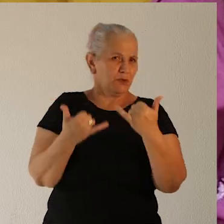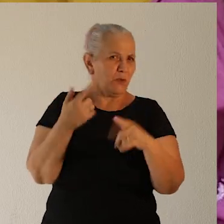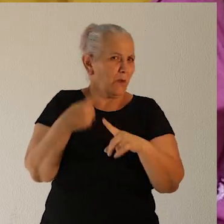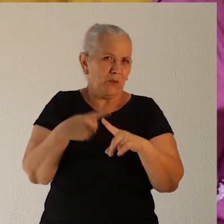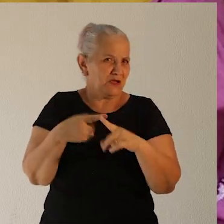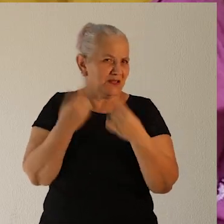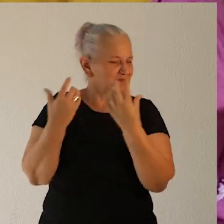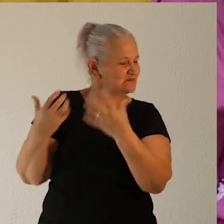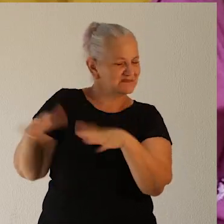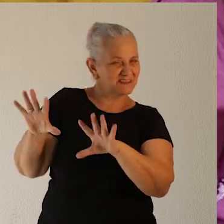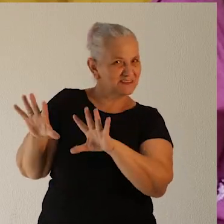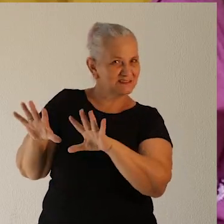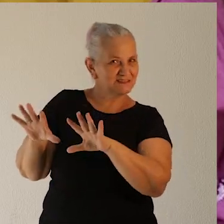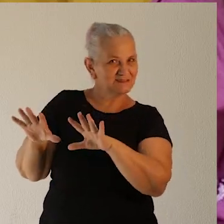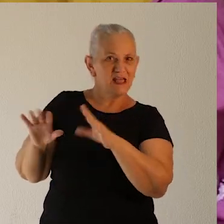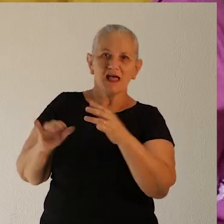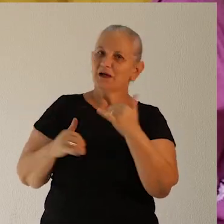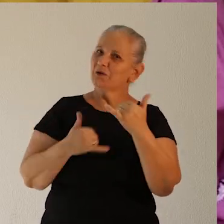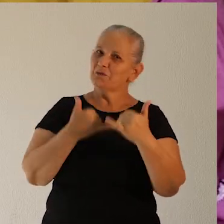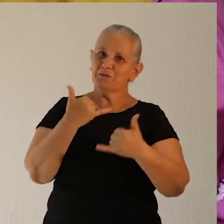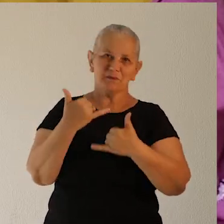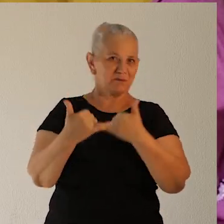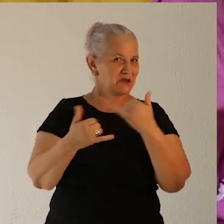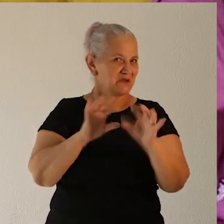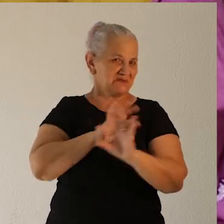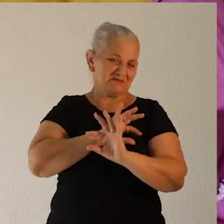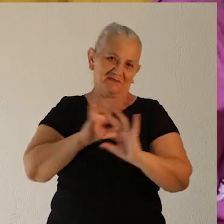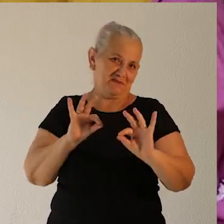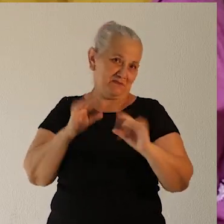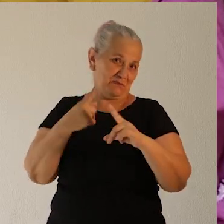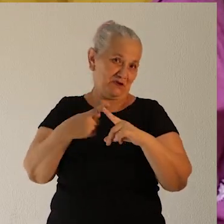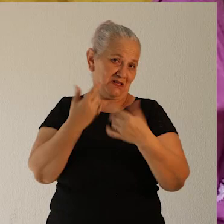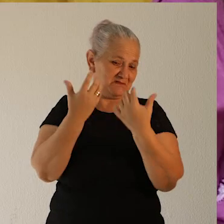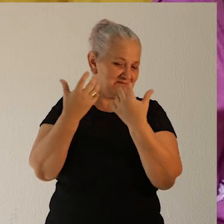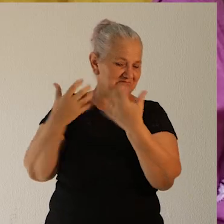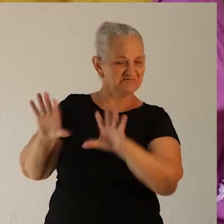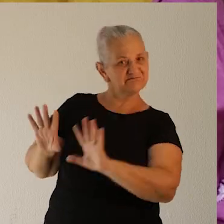quem não quis, só não brincou quem não